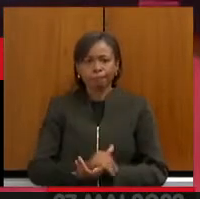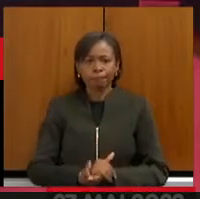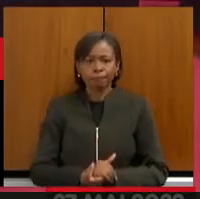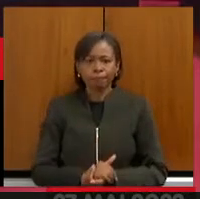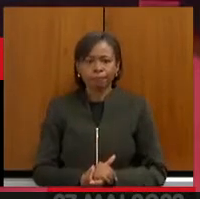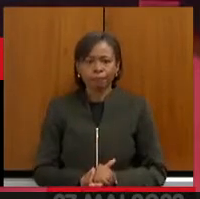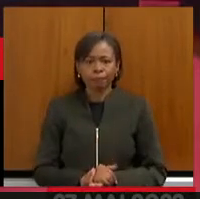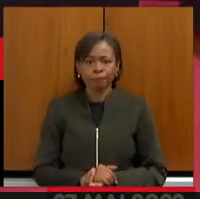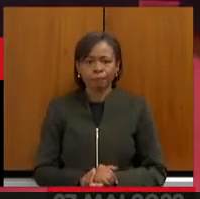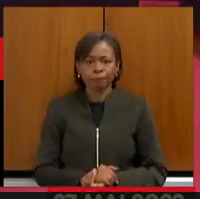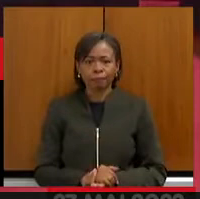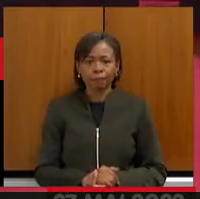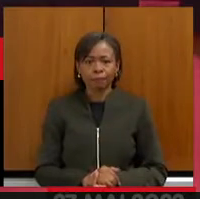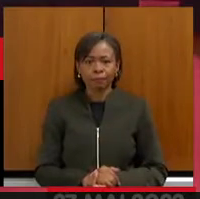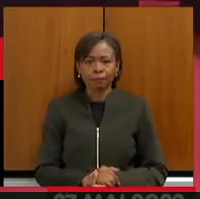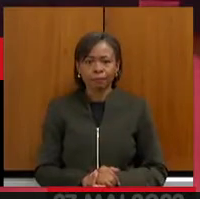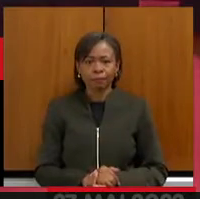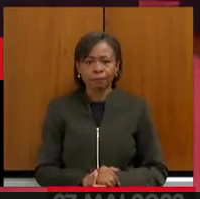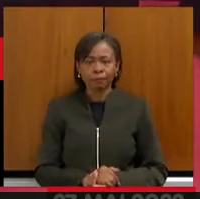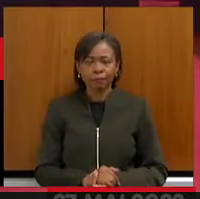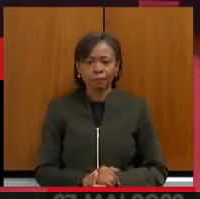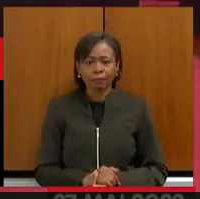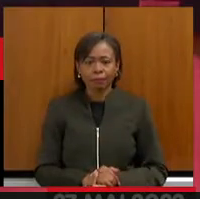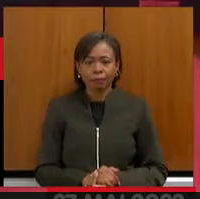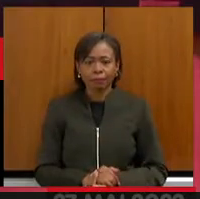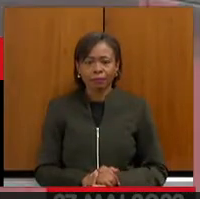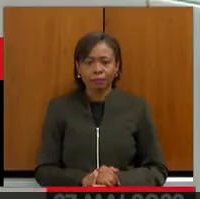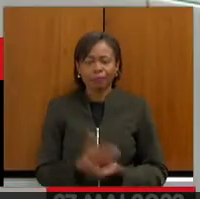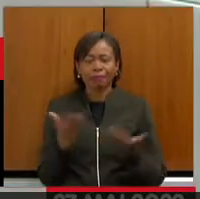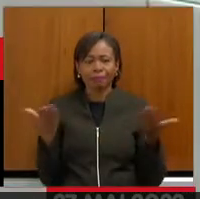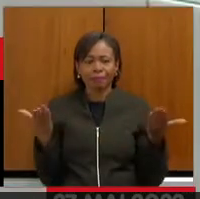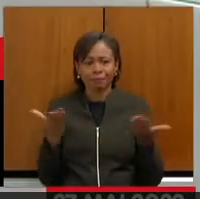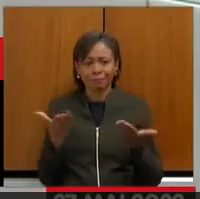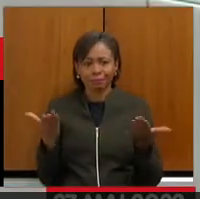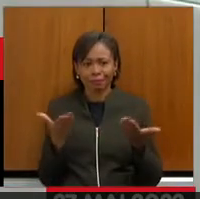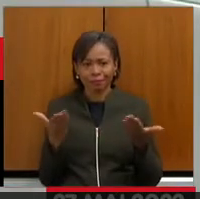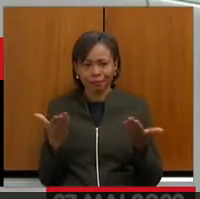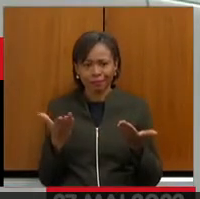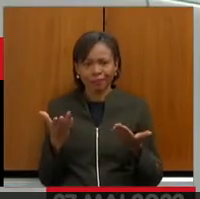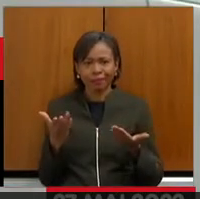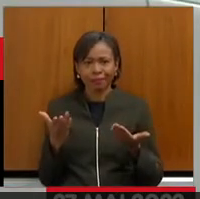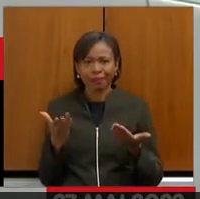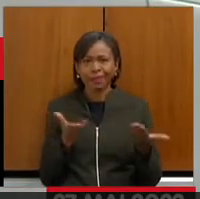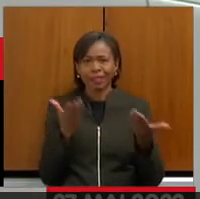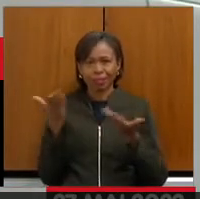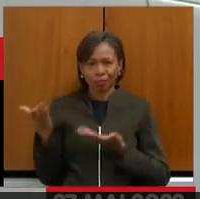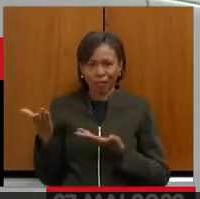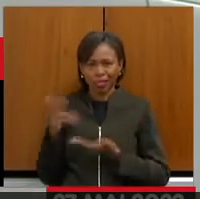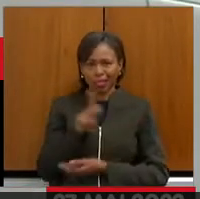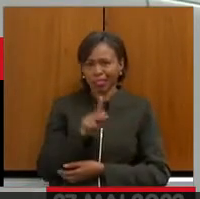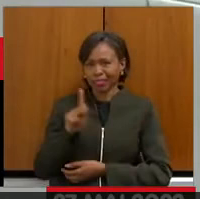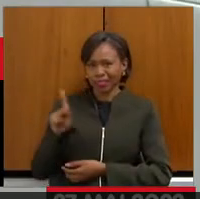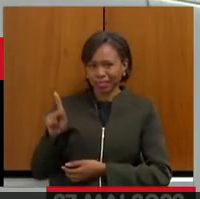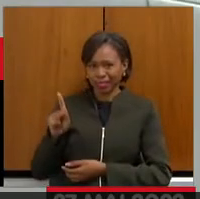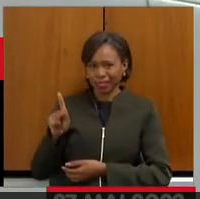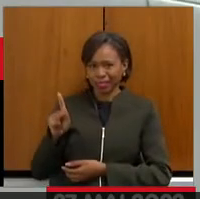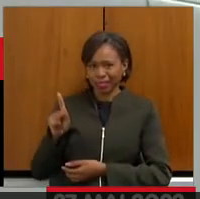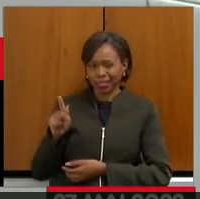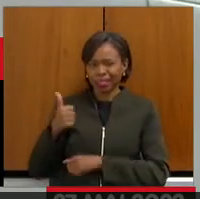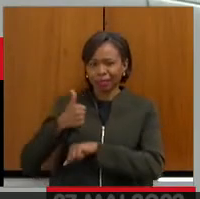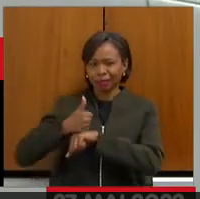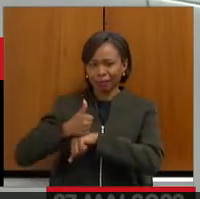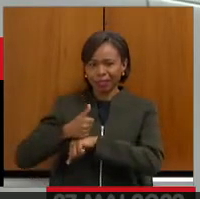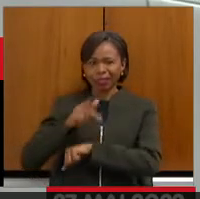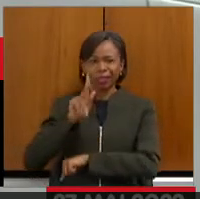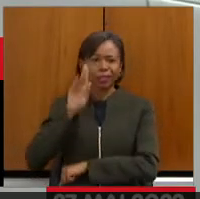E aí e eu passo agora a presidência dos trabalhos para a deputada Beatriz